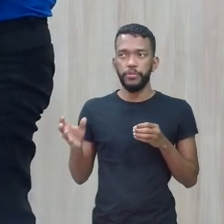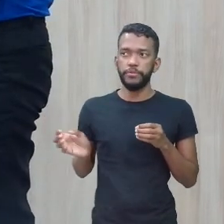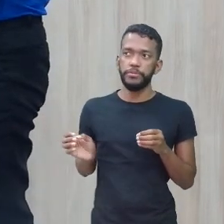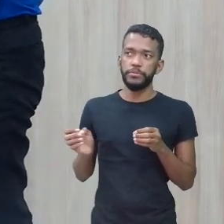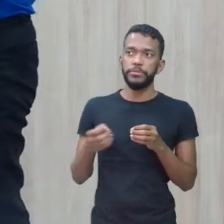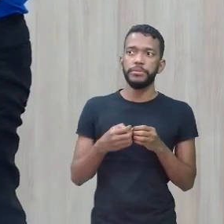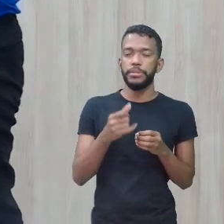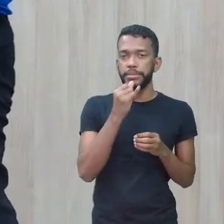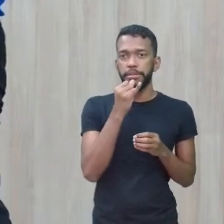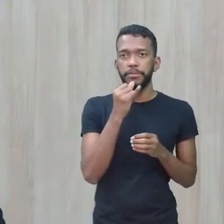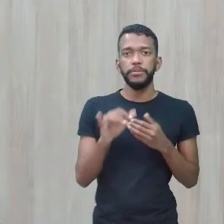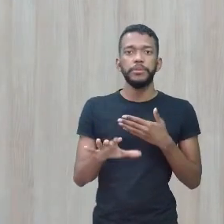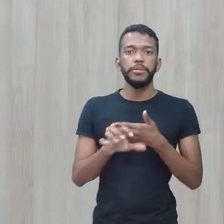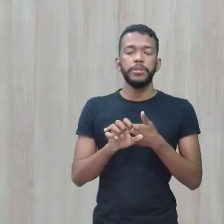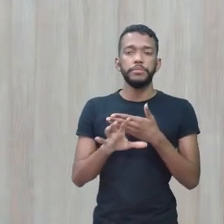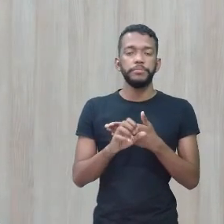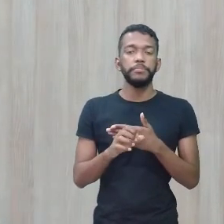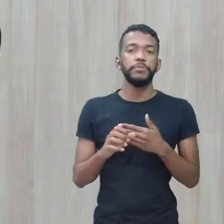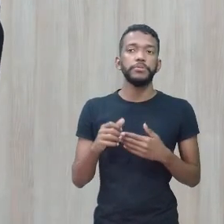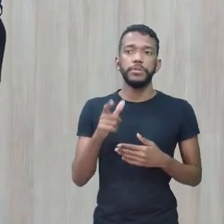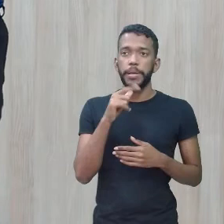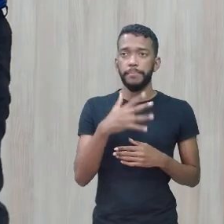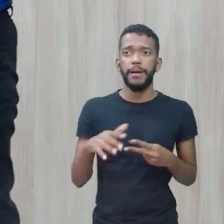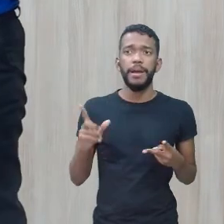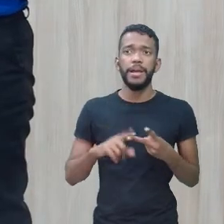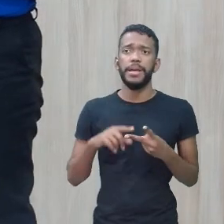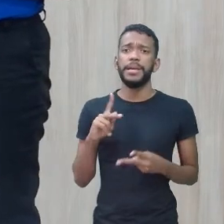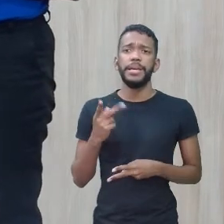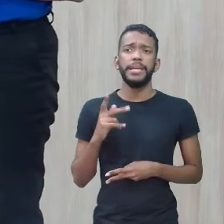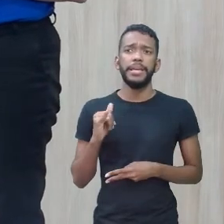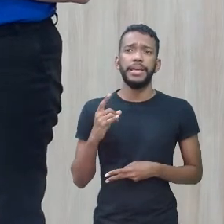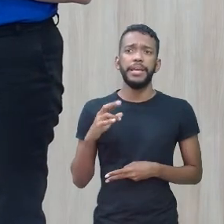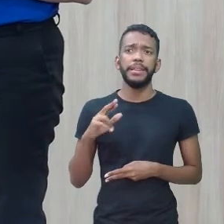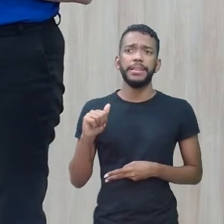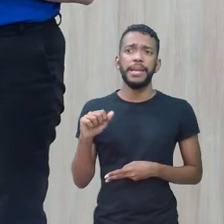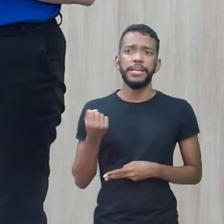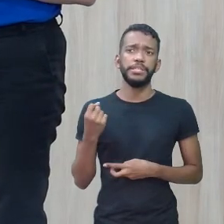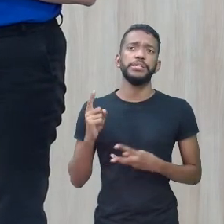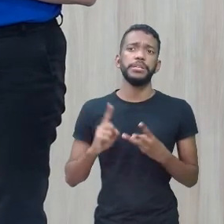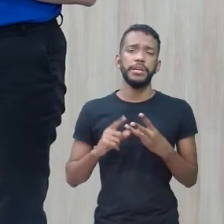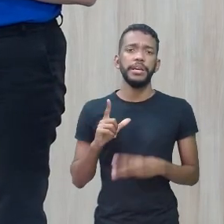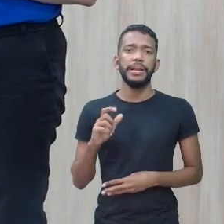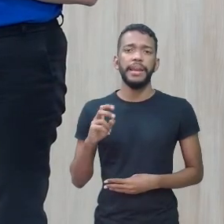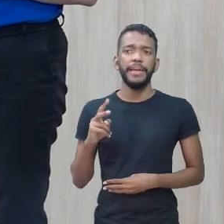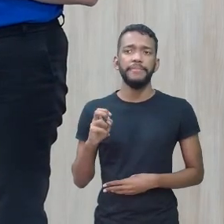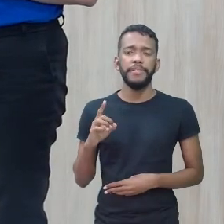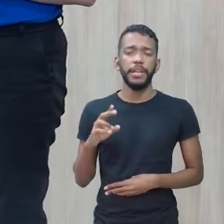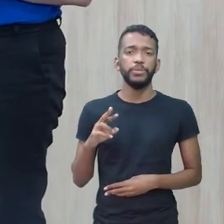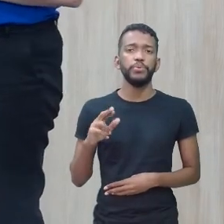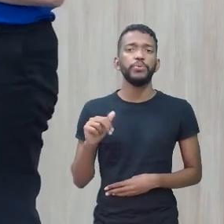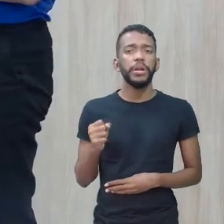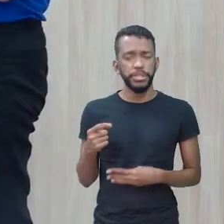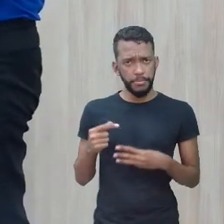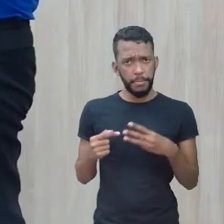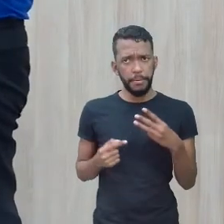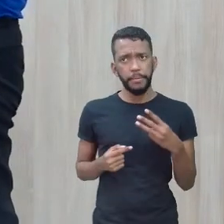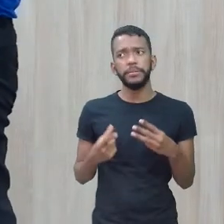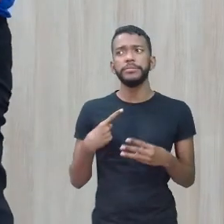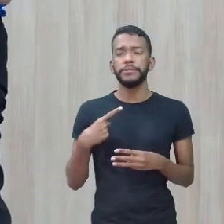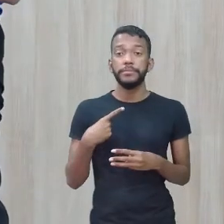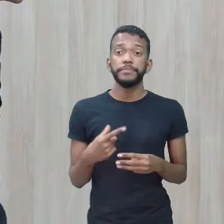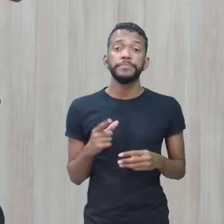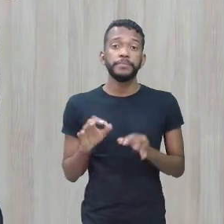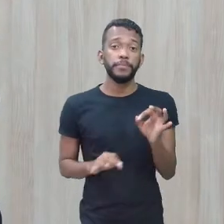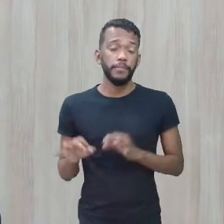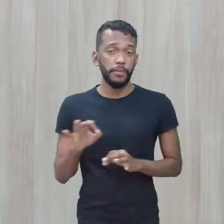as esponjas do mar, as hidras e certas leveduras. Imaginem como acontece. O organismo,